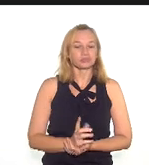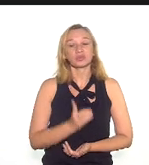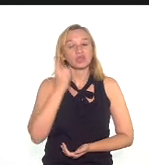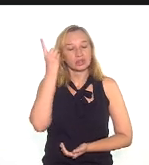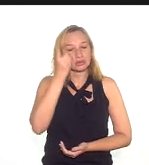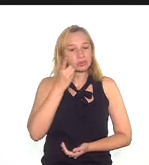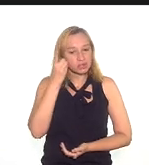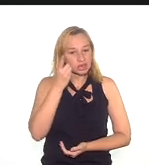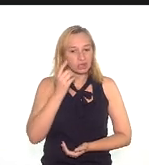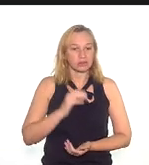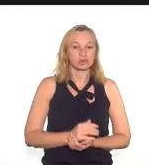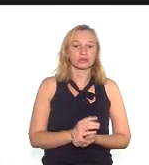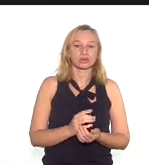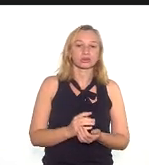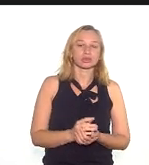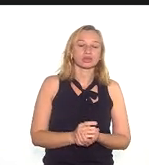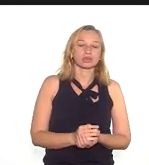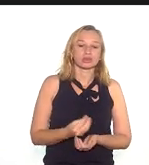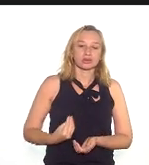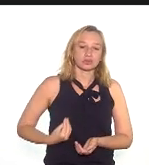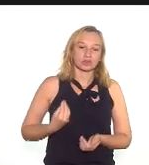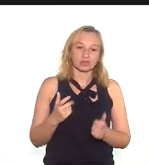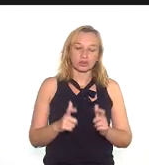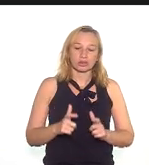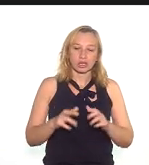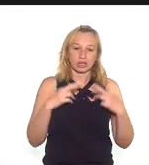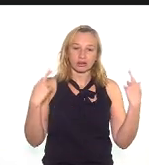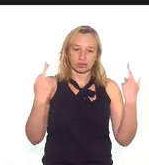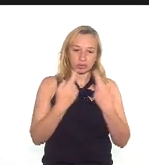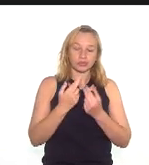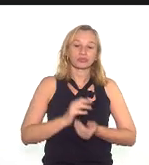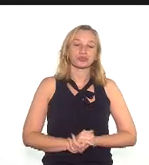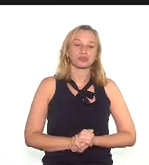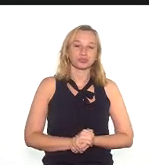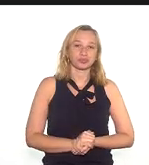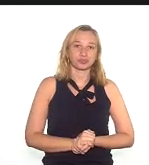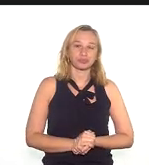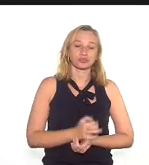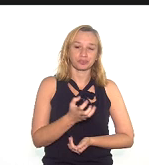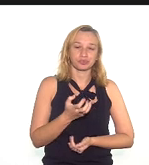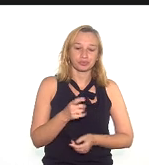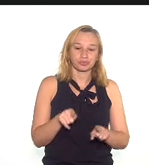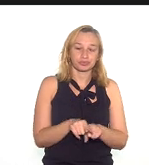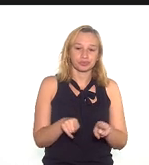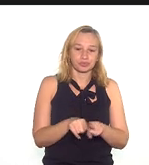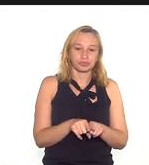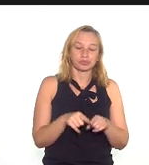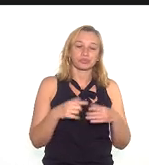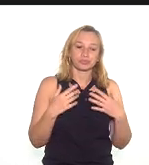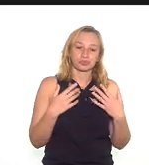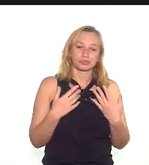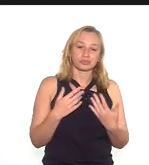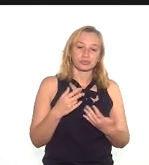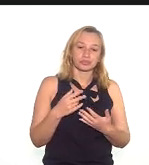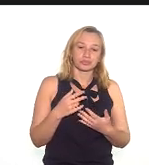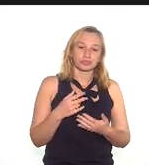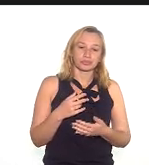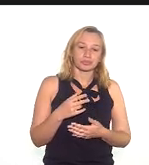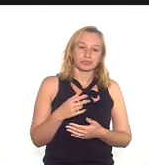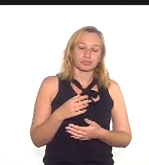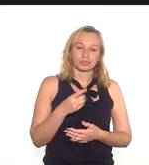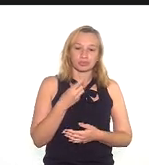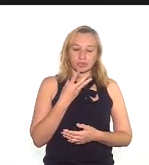deputadas e deputados presentes à reunião. Queria também cumprimentar o Secretaria